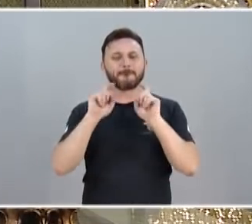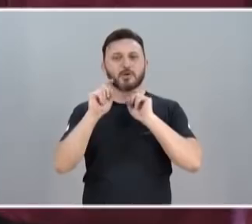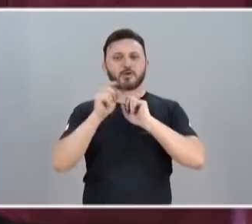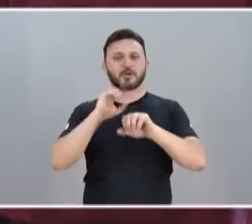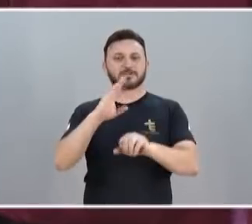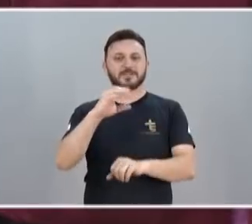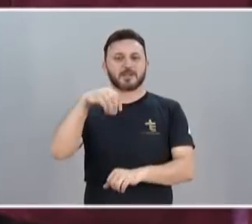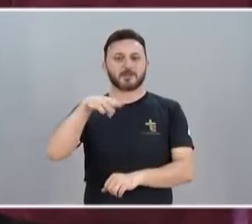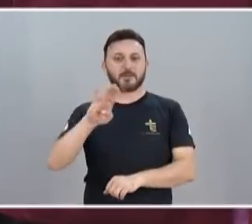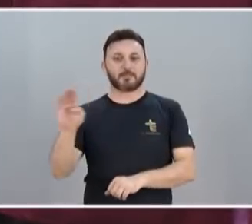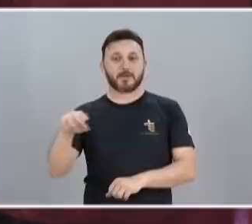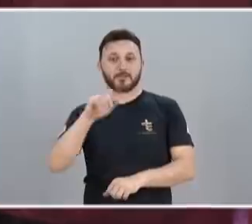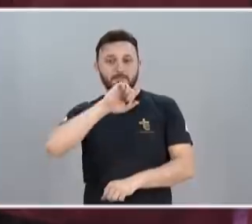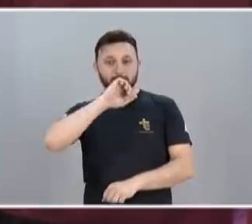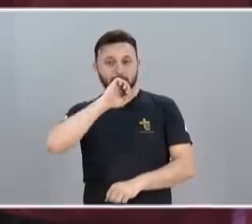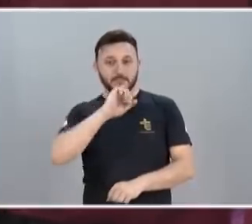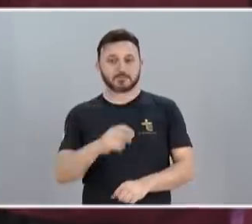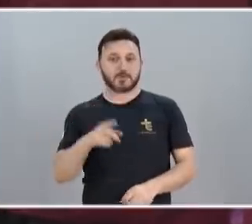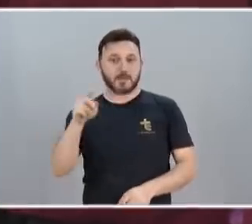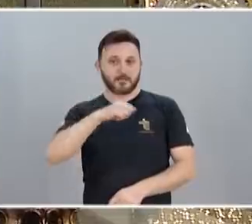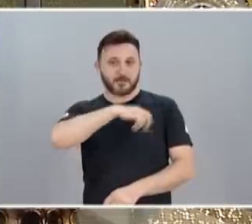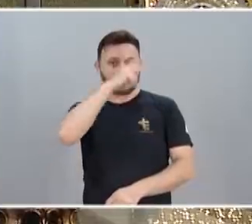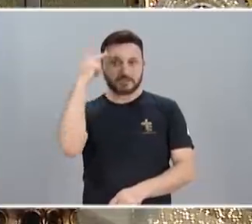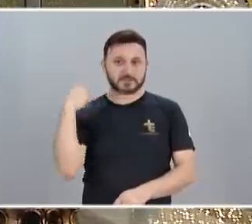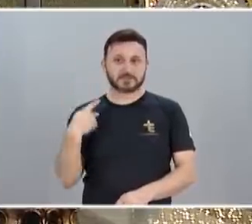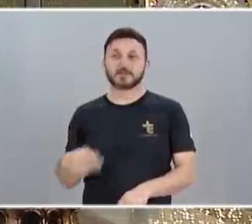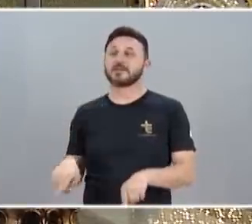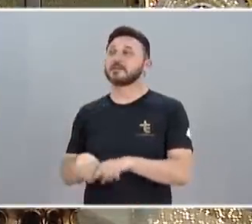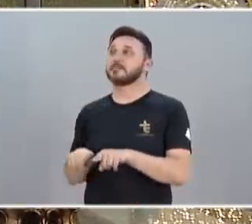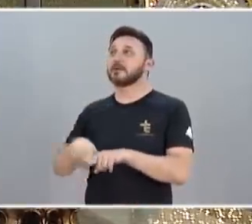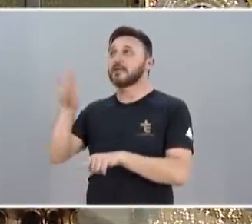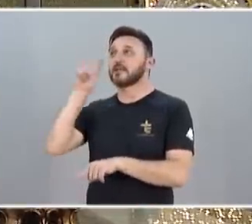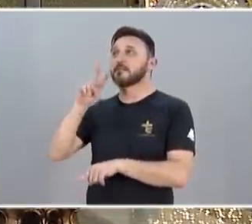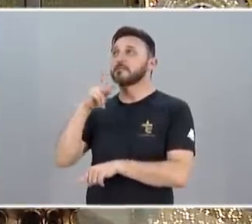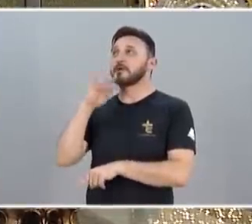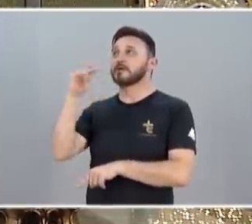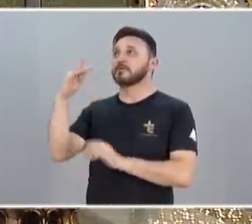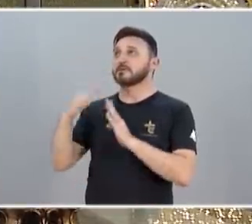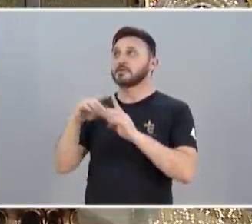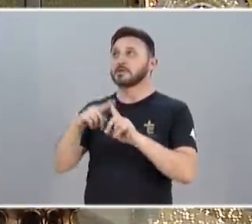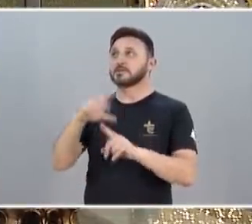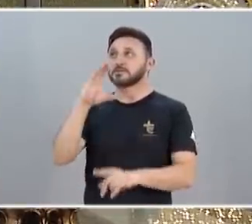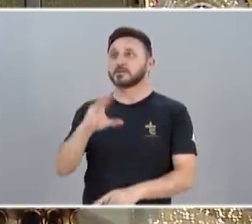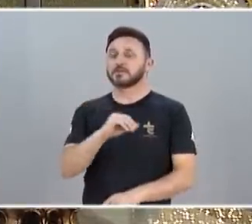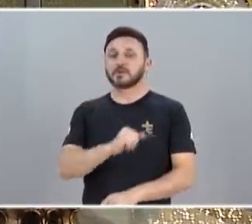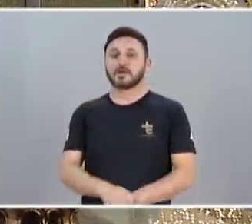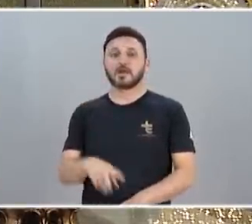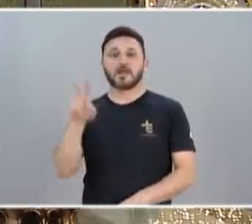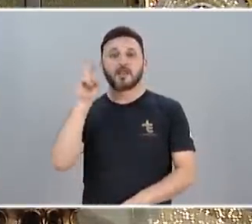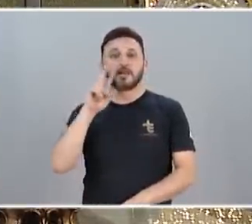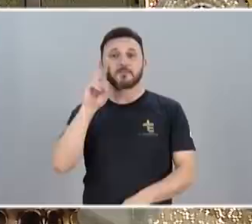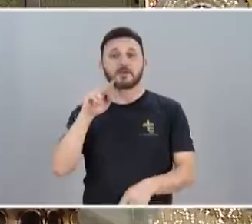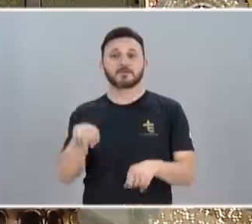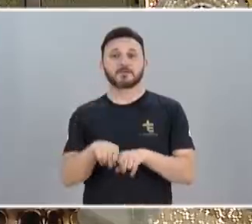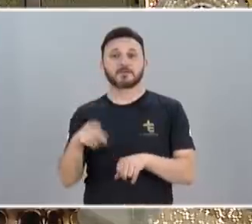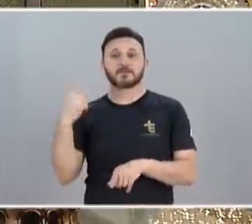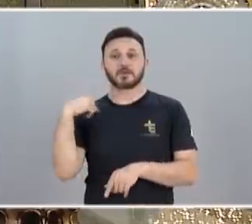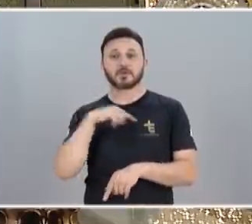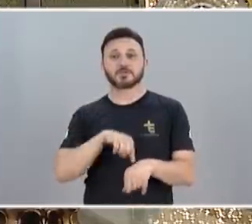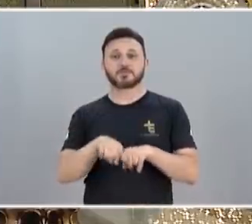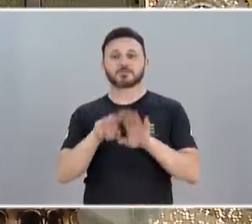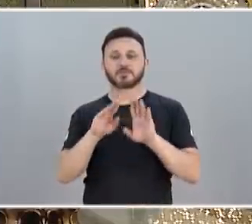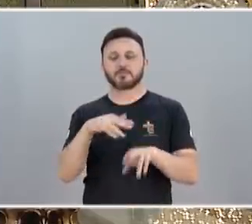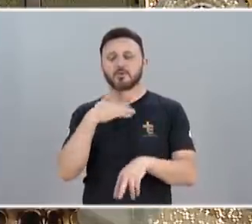povo. Lembrai-vos, ó Pai, da vossa Igreja. Lembrai-vos também dos nossos irmãos e irmãs que morreram na esperança da ressurreição